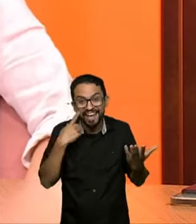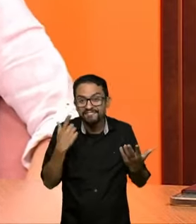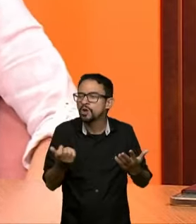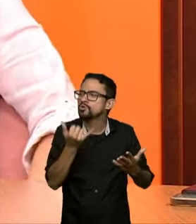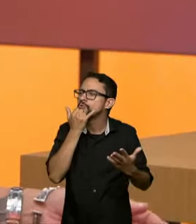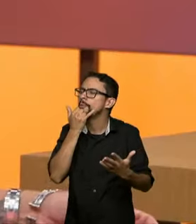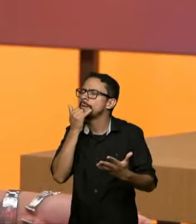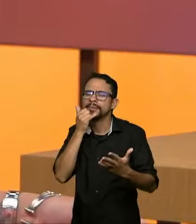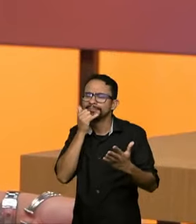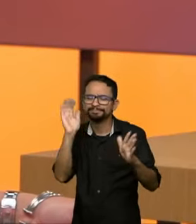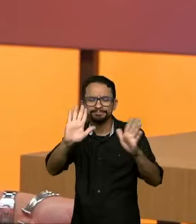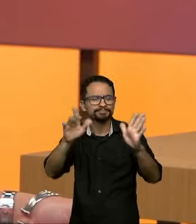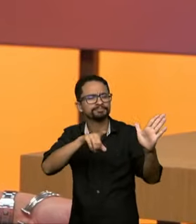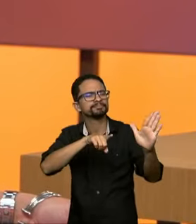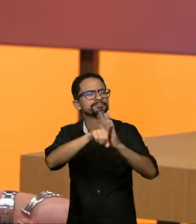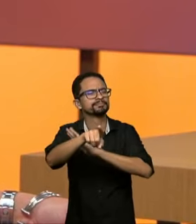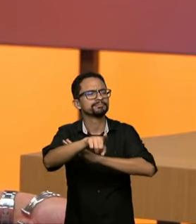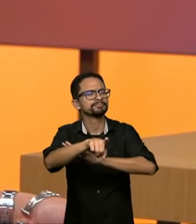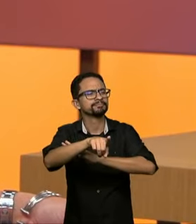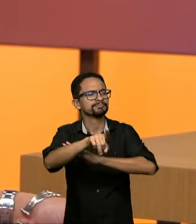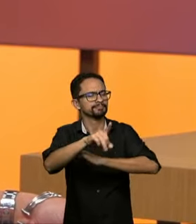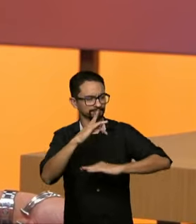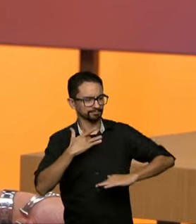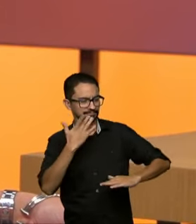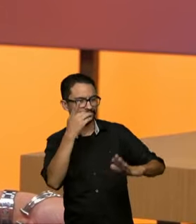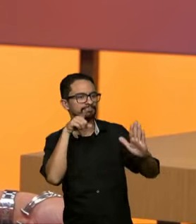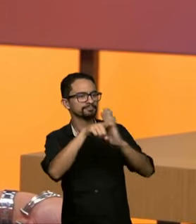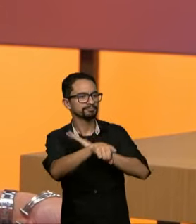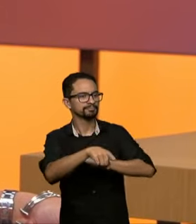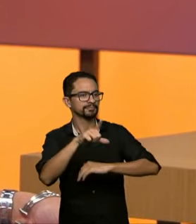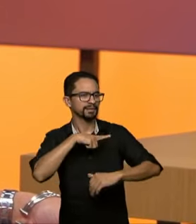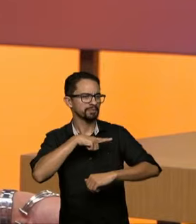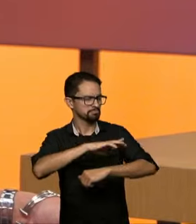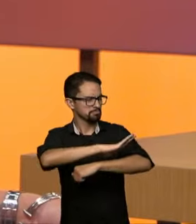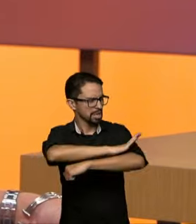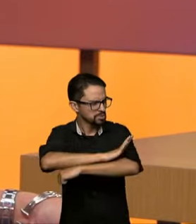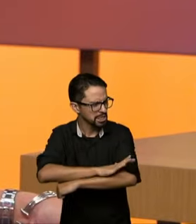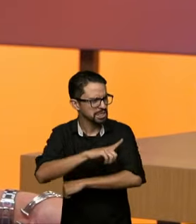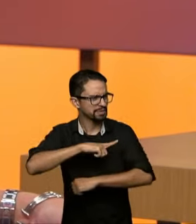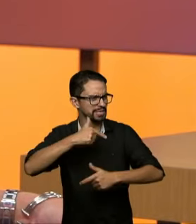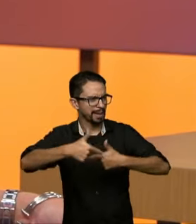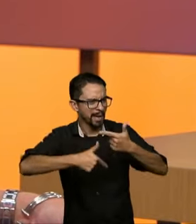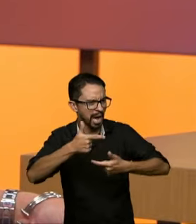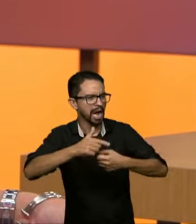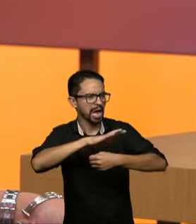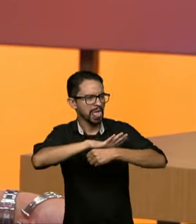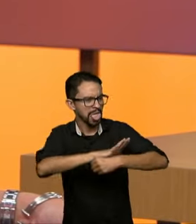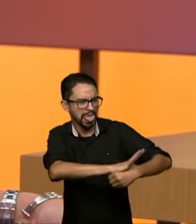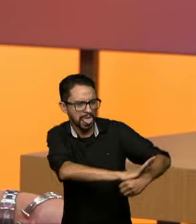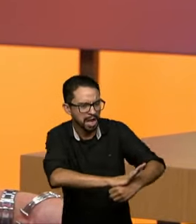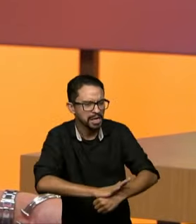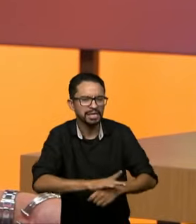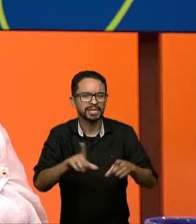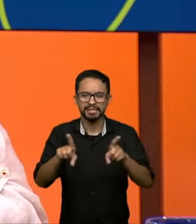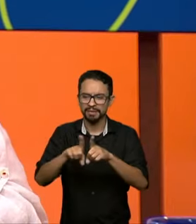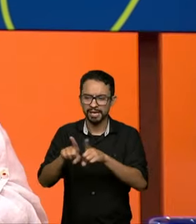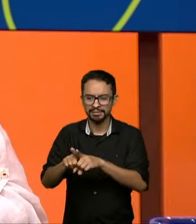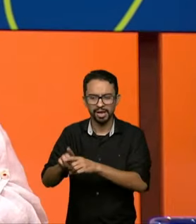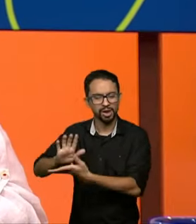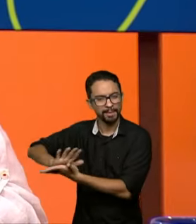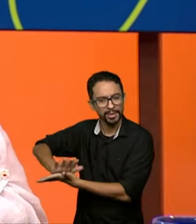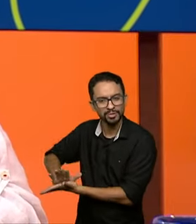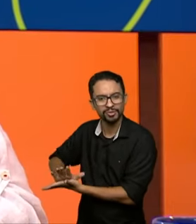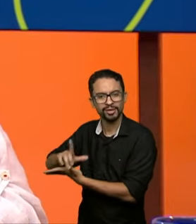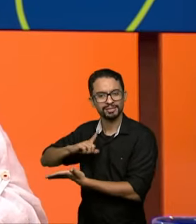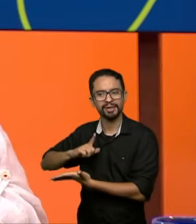Mas você teve assim, exatamente, mas você teve algum tipo de preconceito com isso? No trabalho, na classe? Olha, acho que na nossa